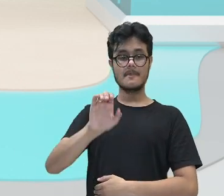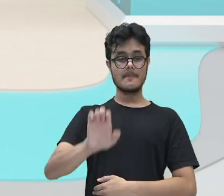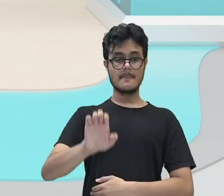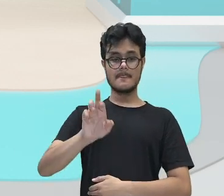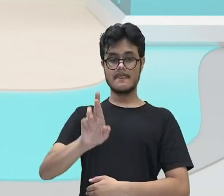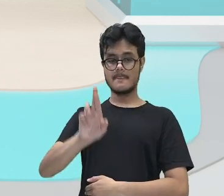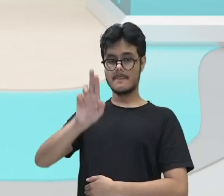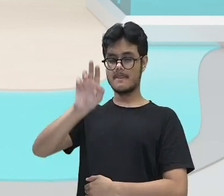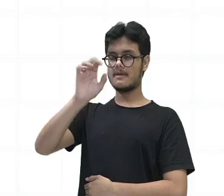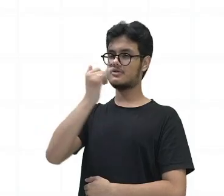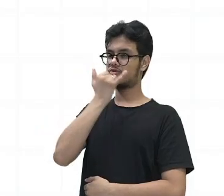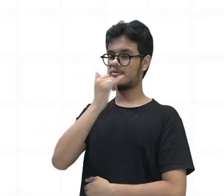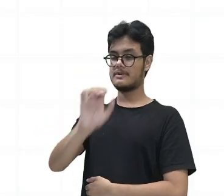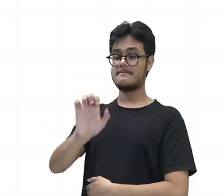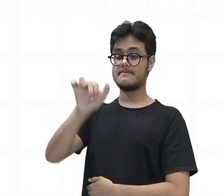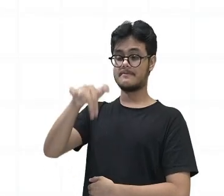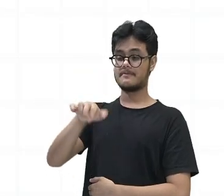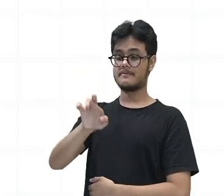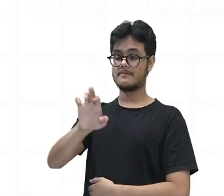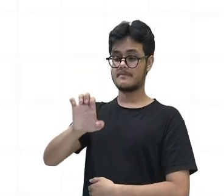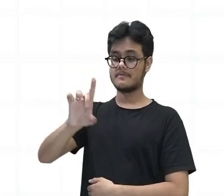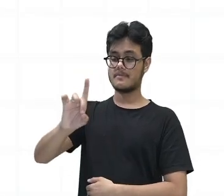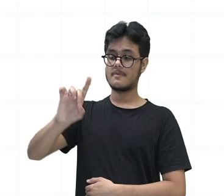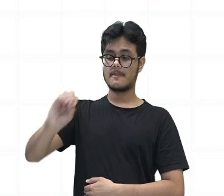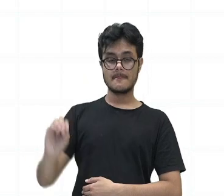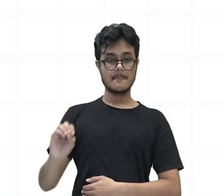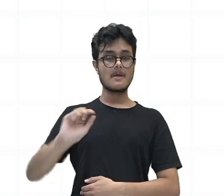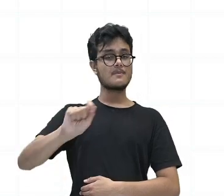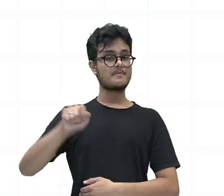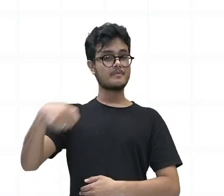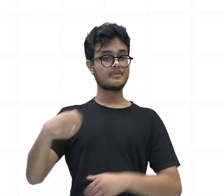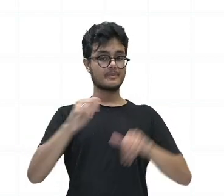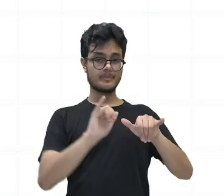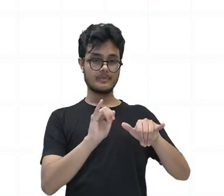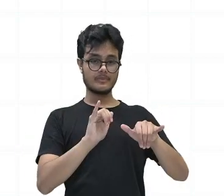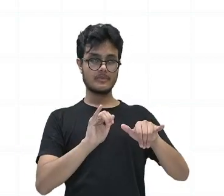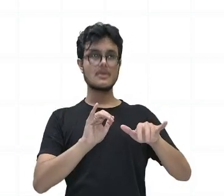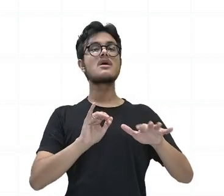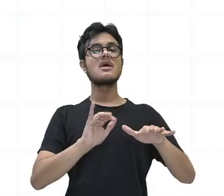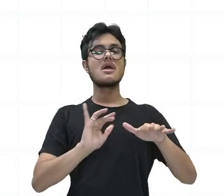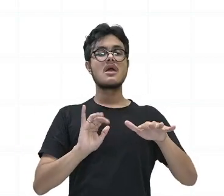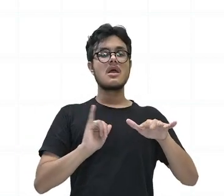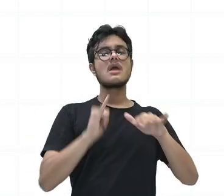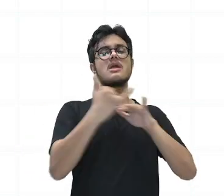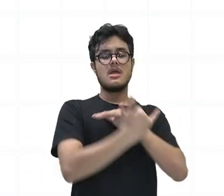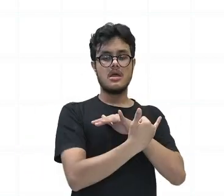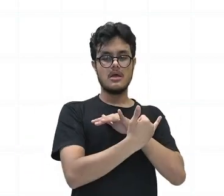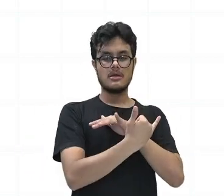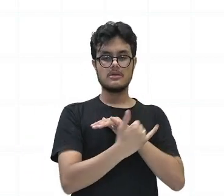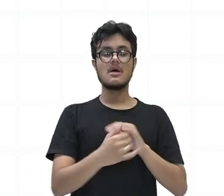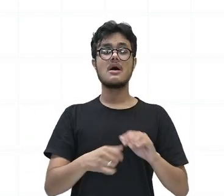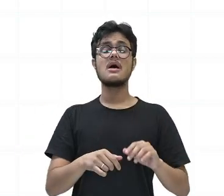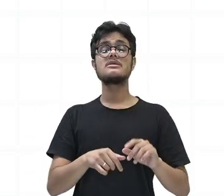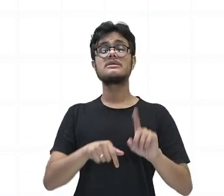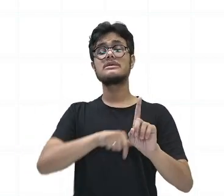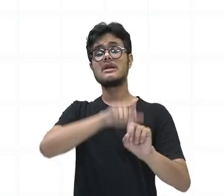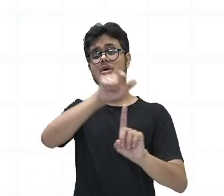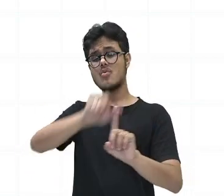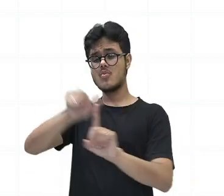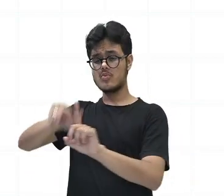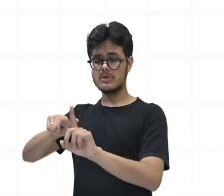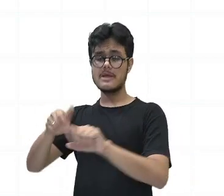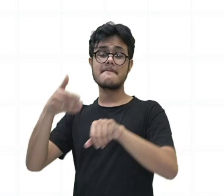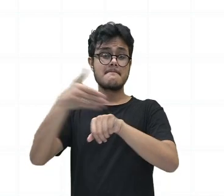teatro? Vamos ver? No primeiro momento, nós temos o enredo. E o que seria o enredo? No teatro,